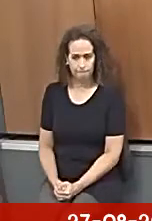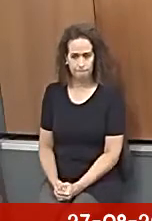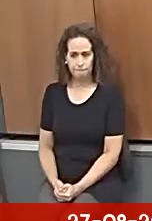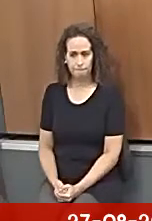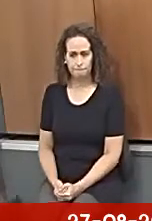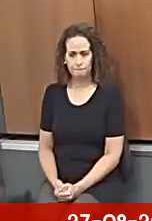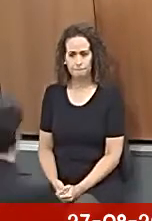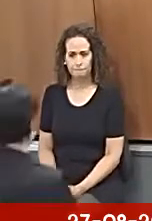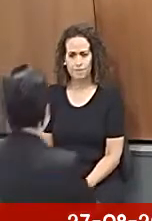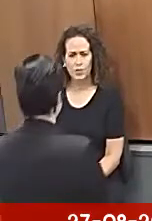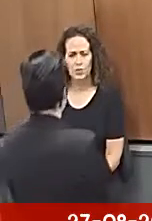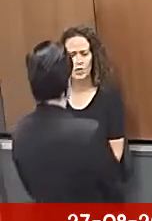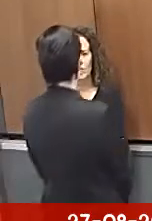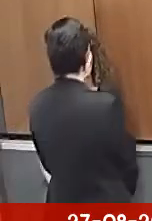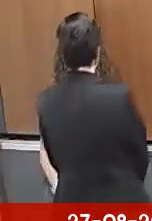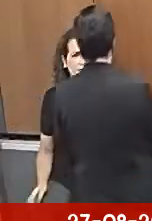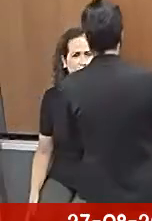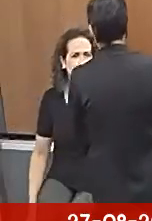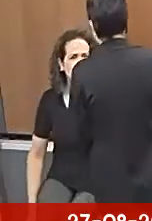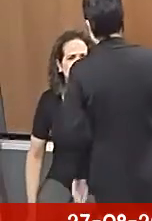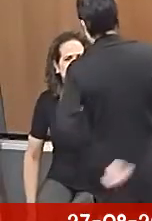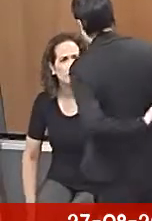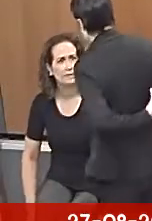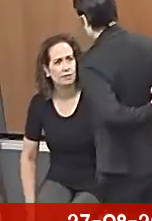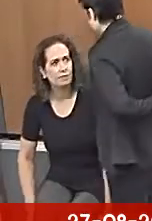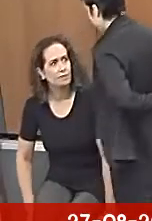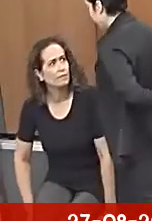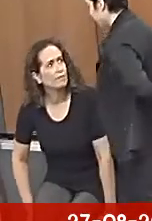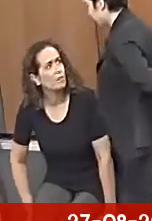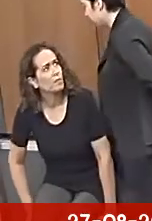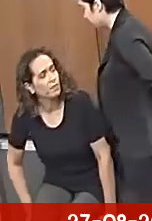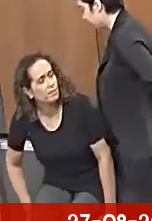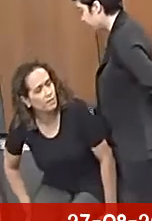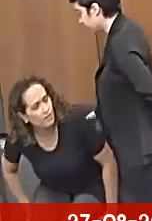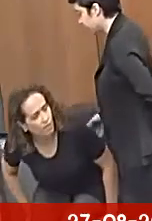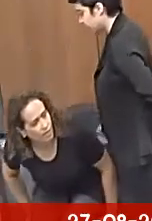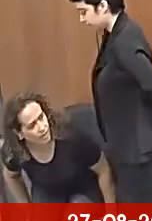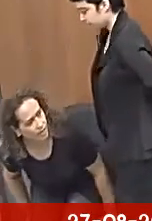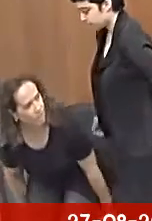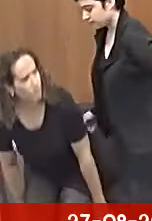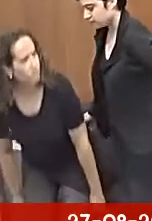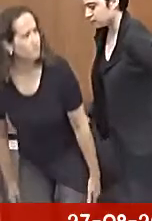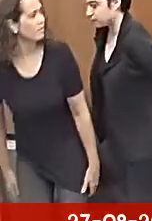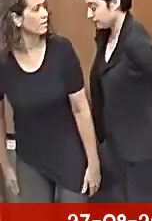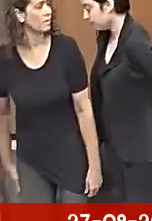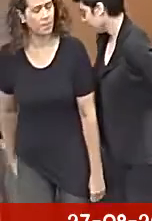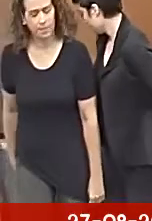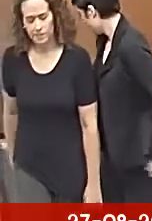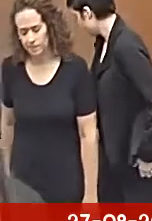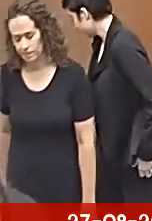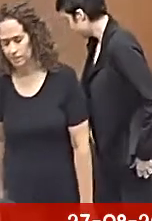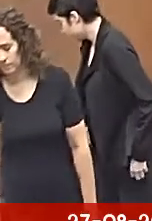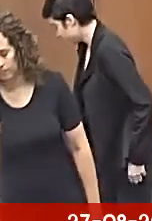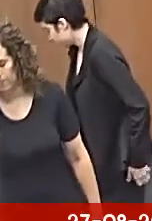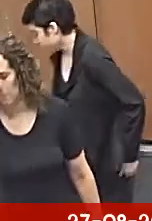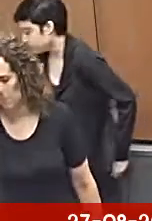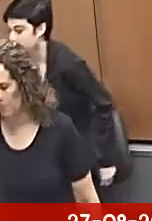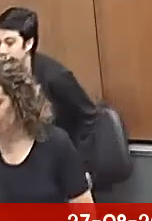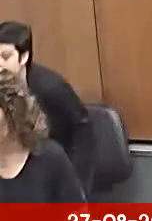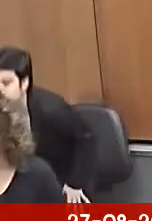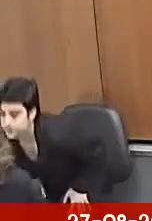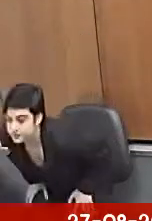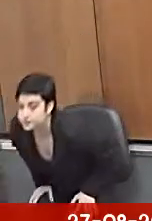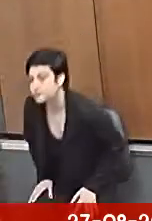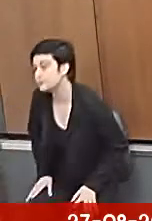agradeço ao doutor luís passará então a falar antes de abrir pros últimos convidados